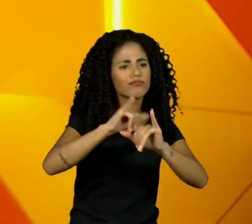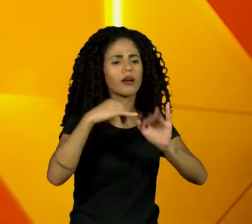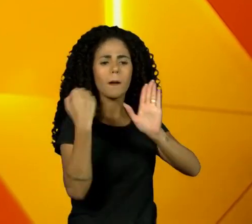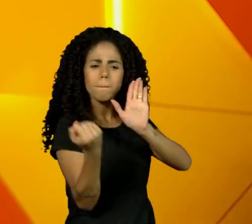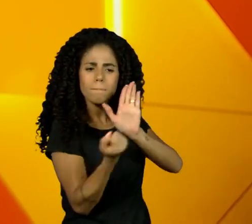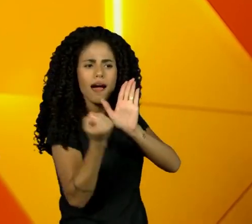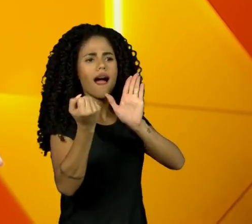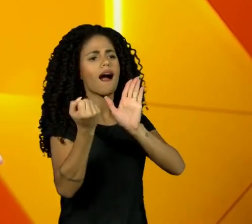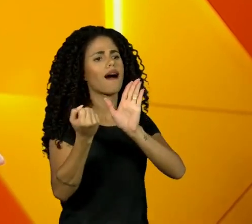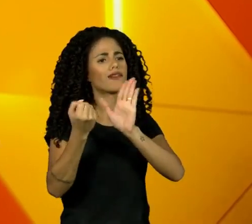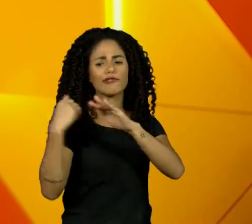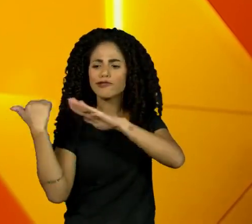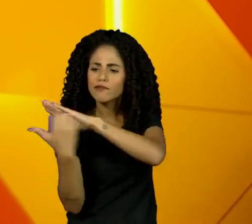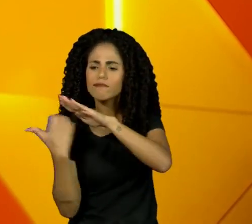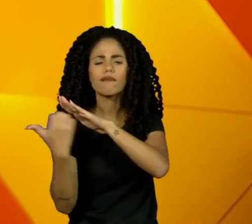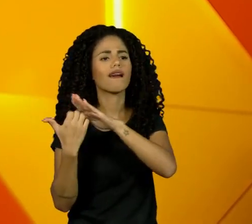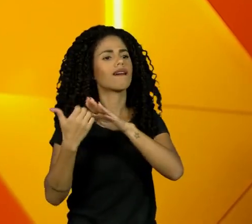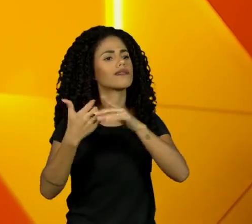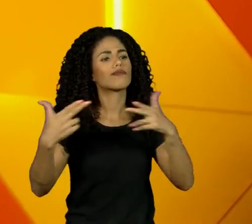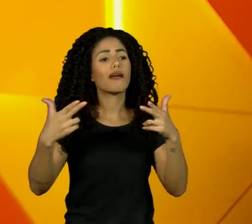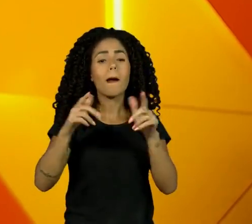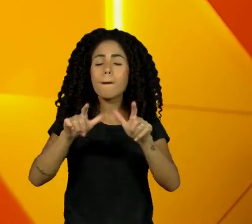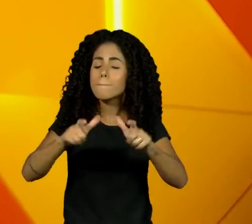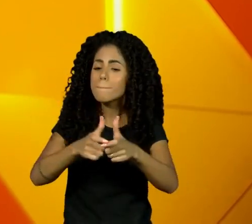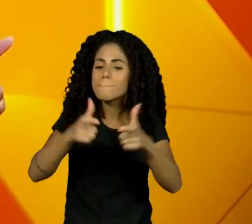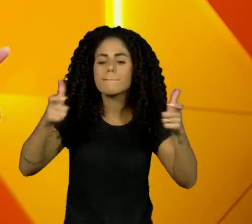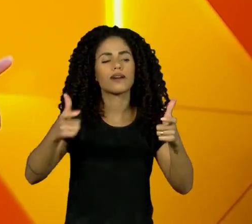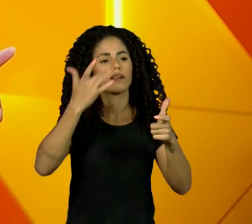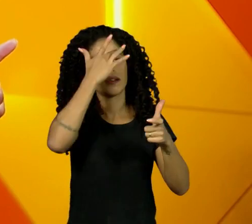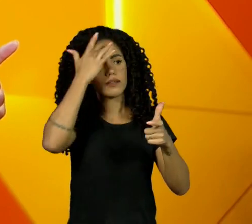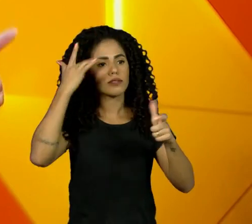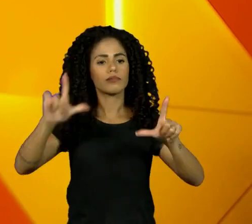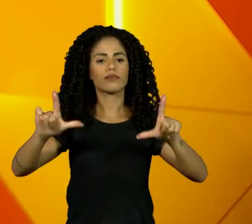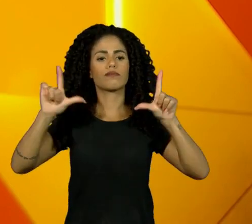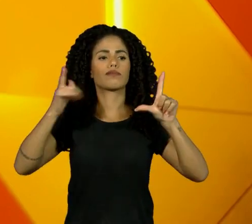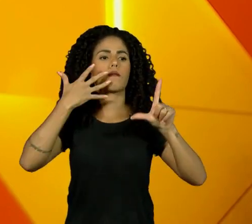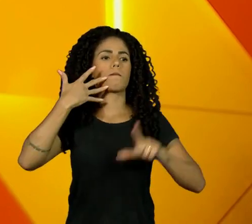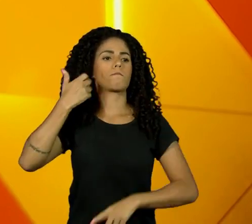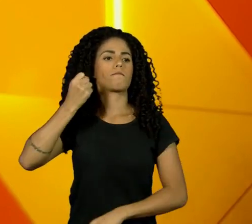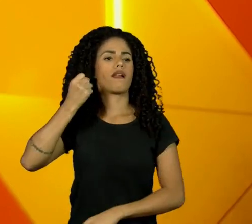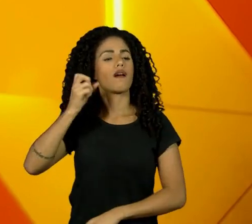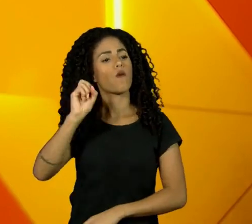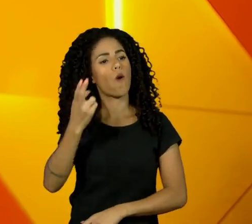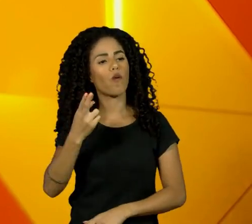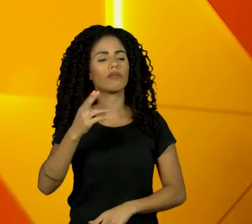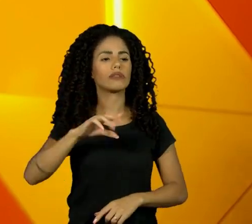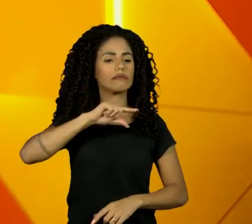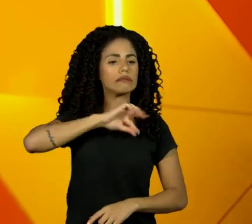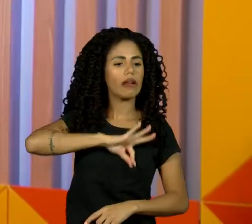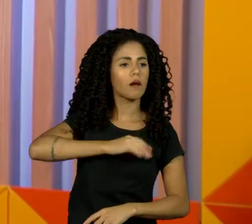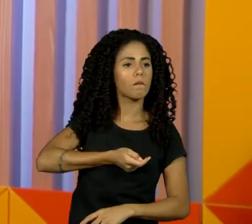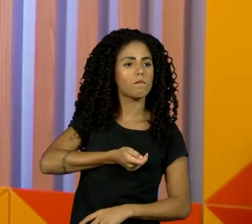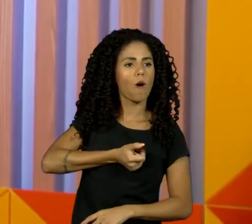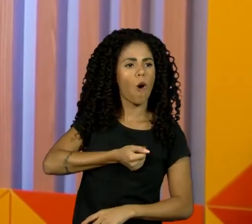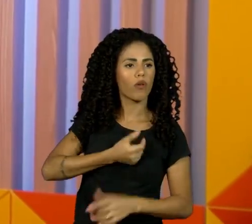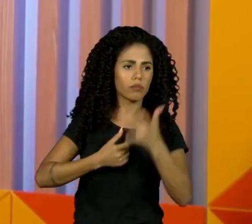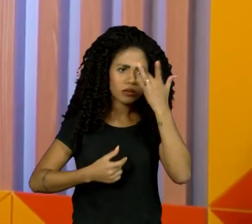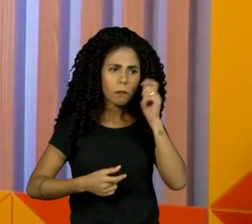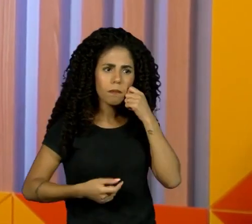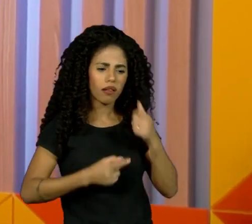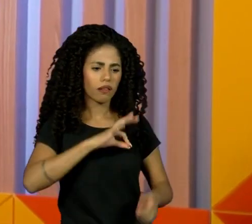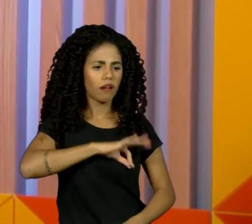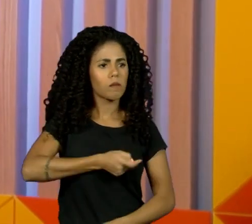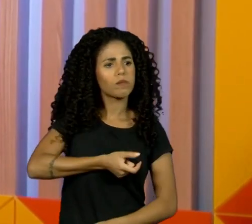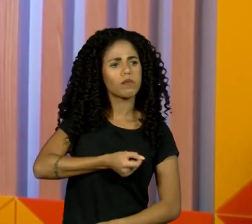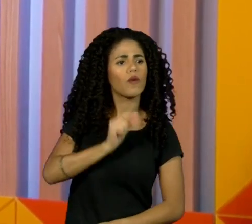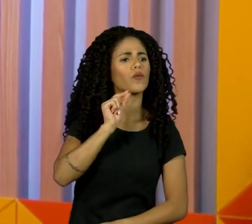agência? É uma realidade onde os influenciadores negros não são grandes ou não ganham tanto dinheiro? Vamos lá, Cris, muito